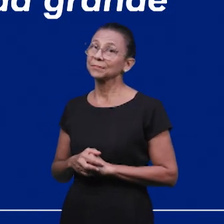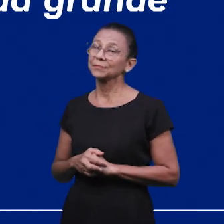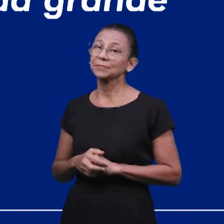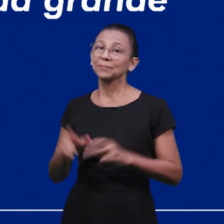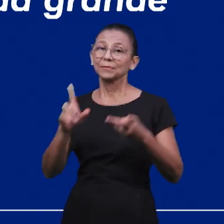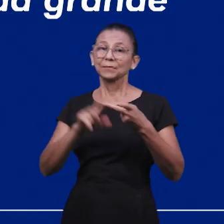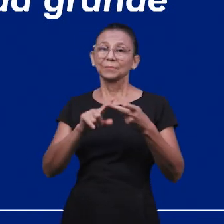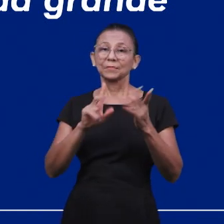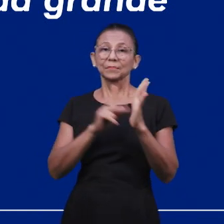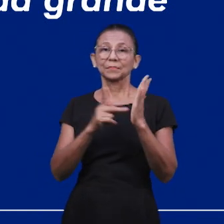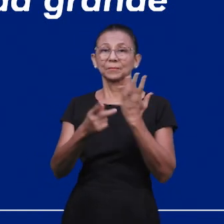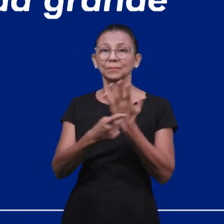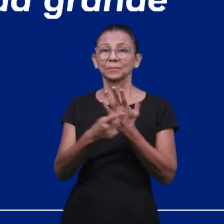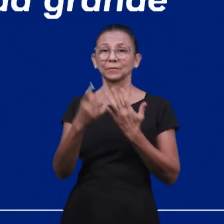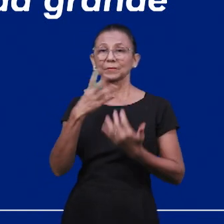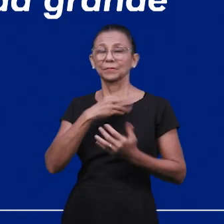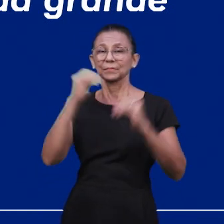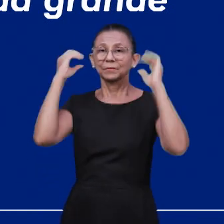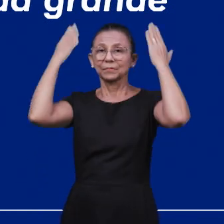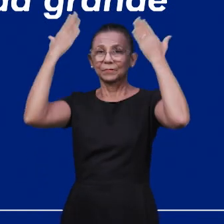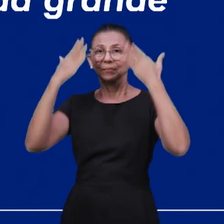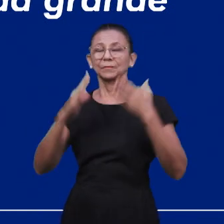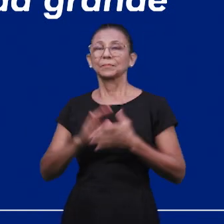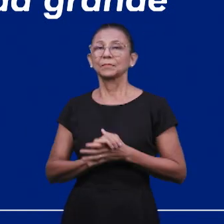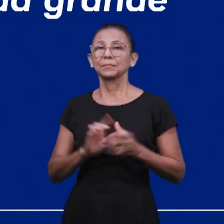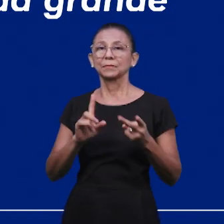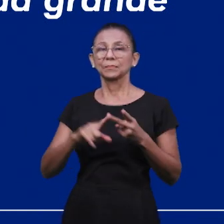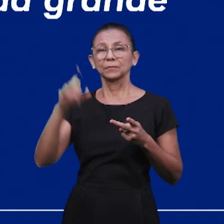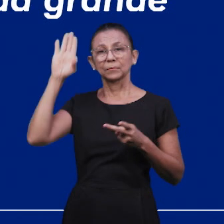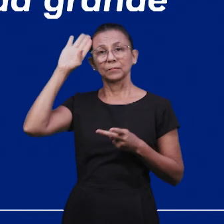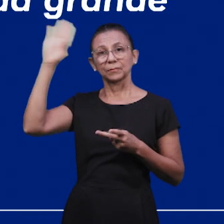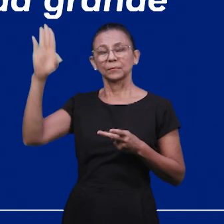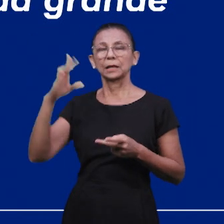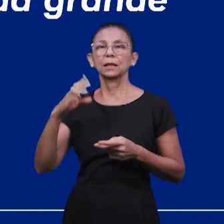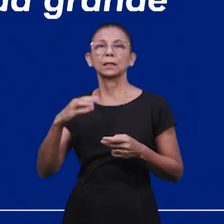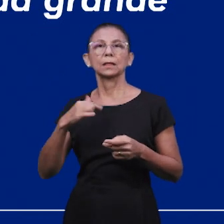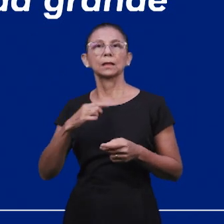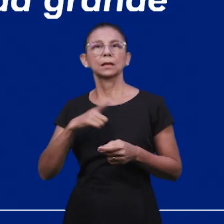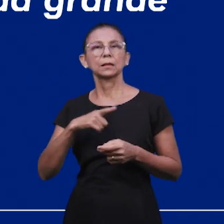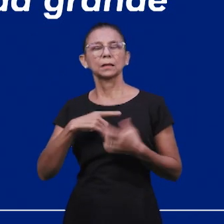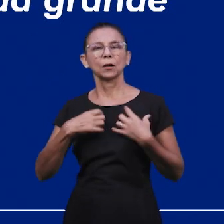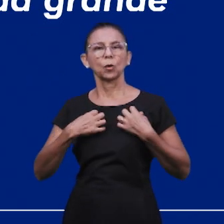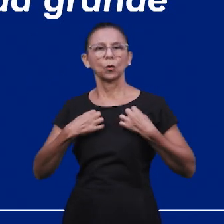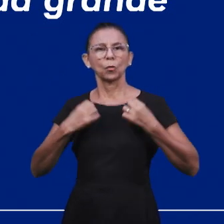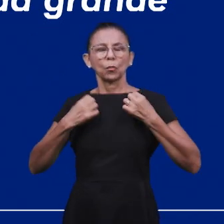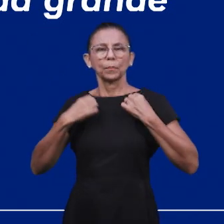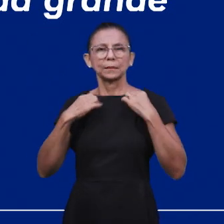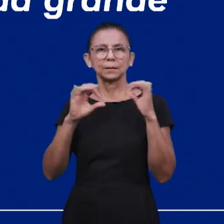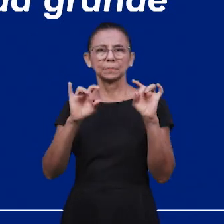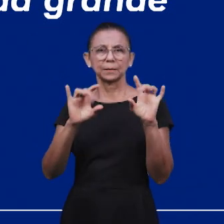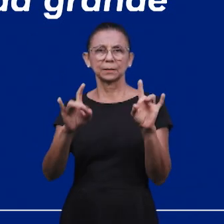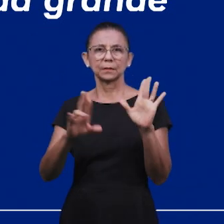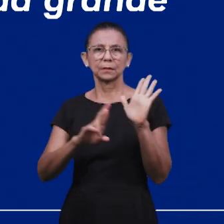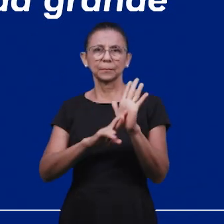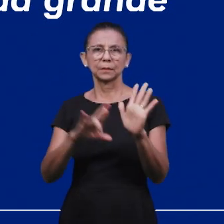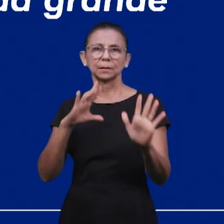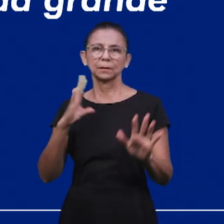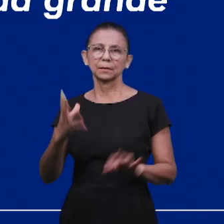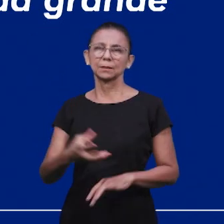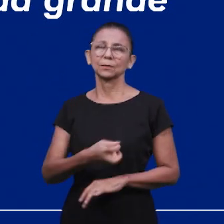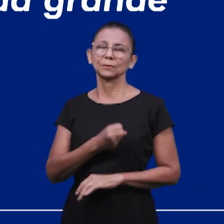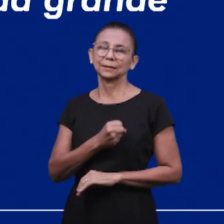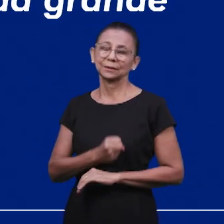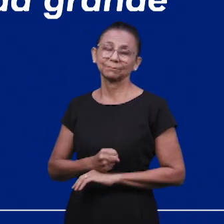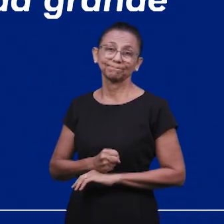revelação. Na parábola da festa do filho do rei, era fundamental ter as vestes nupciais dadas pelo Pai, que falam